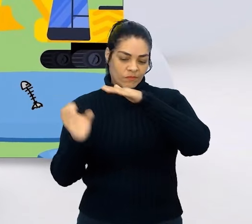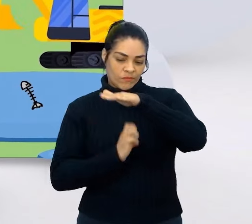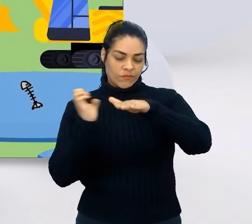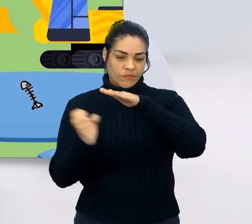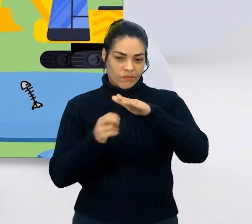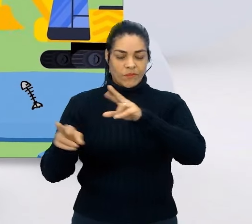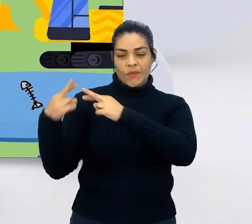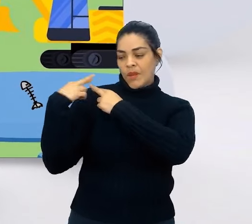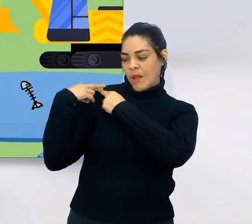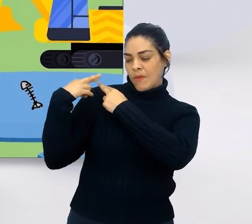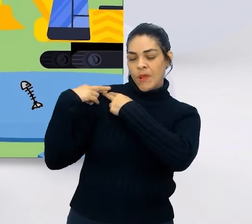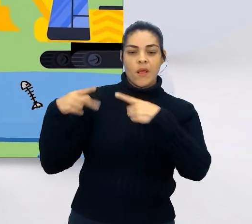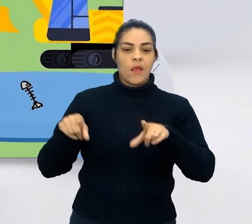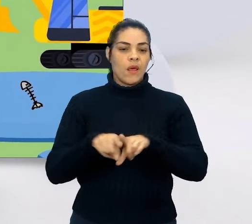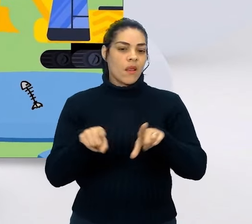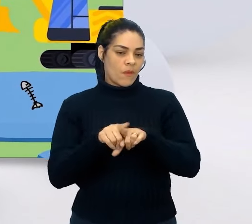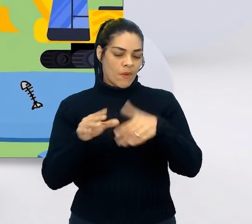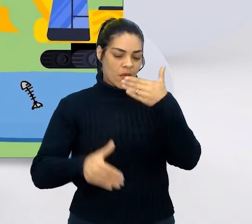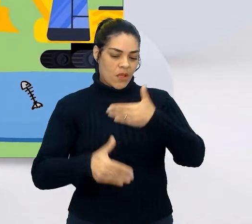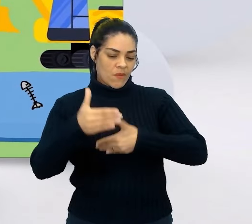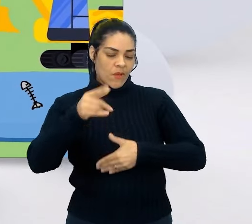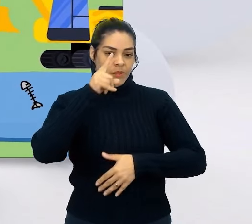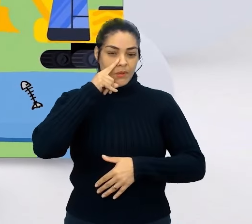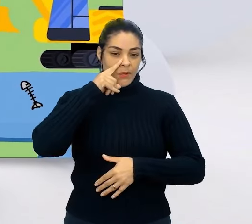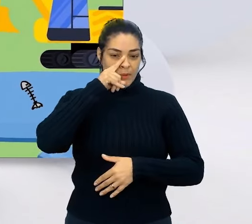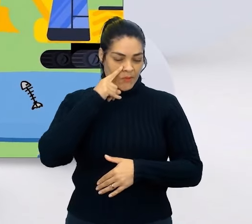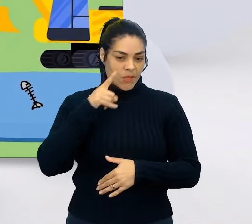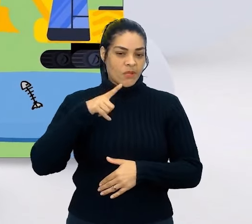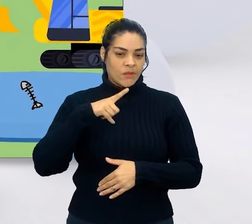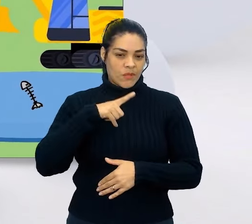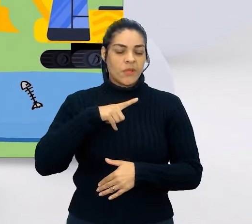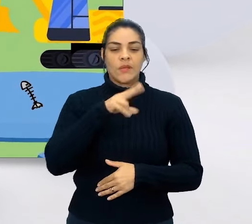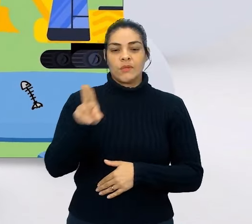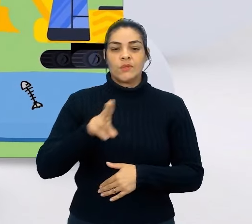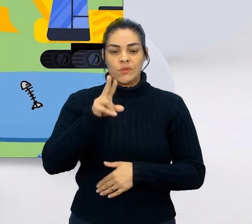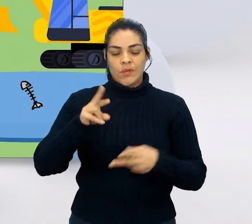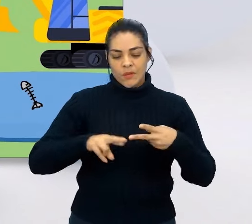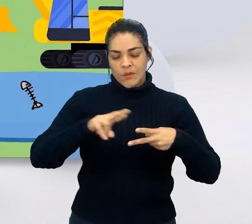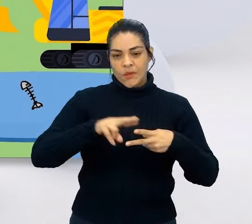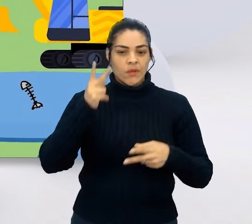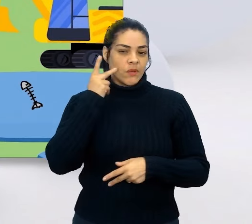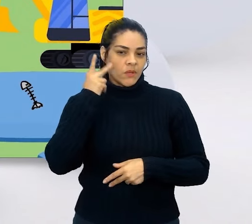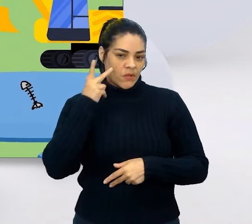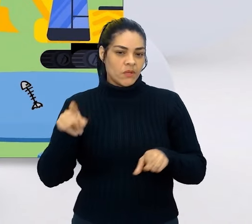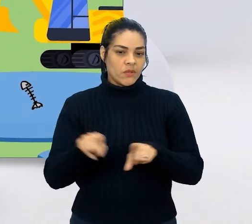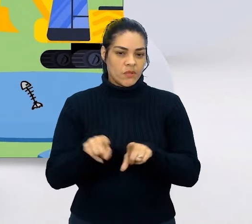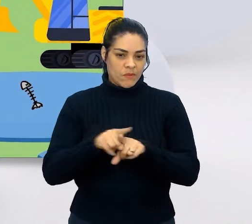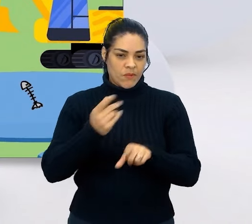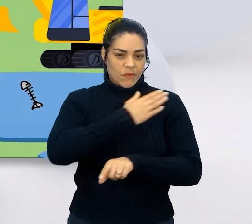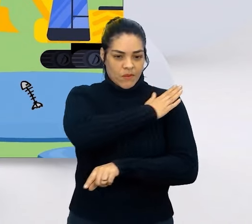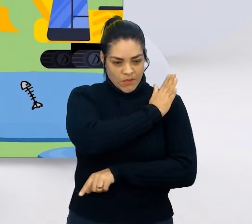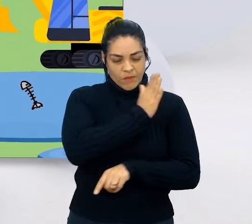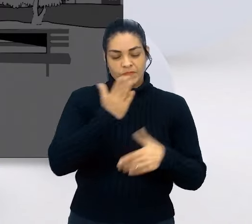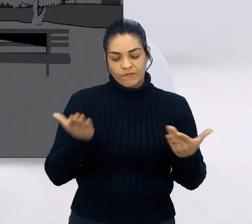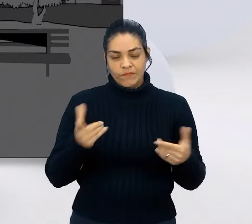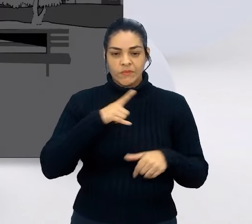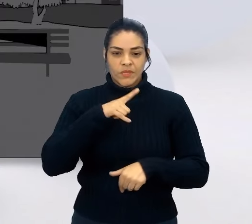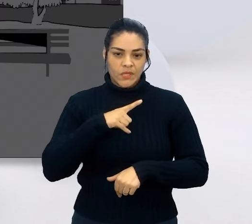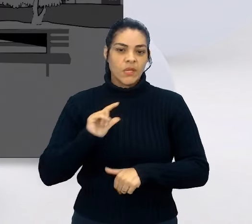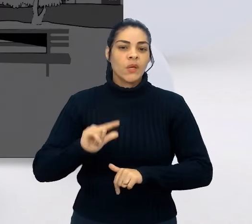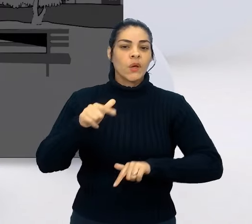suas responsabilidades diante dos riscos de se utilizar os recursos naturais indiscriminadamente.